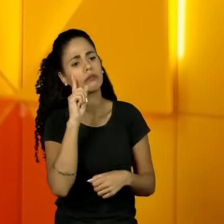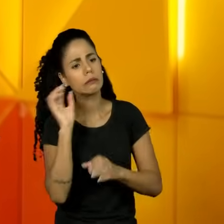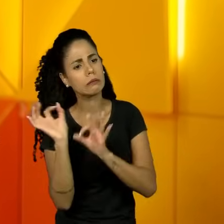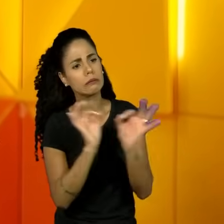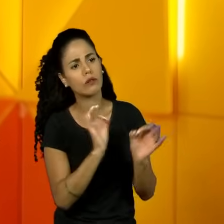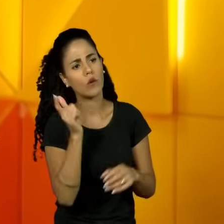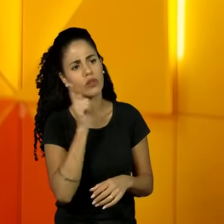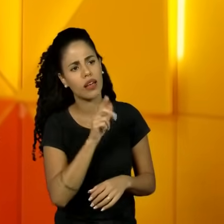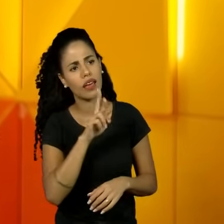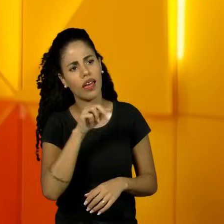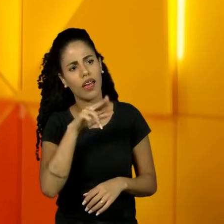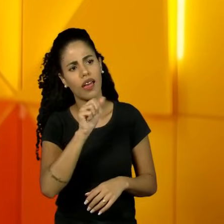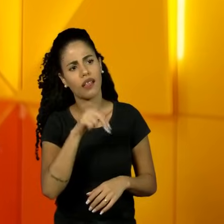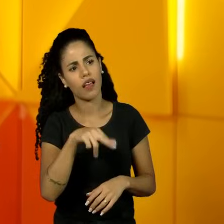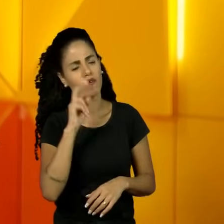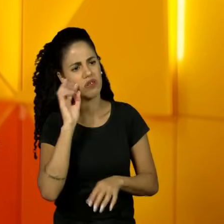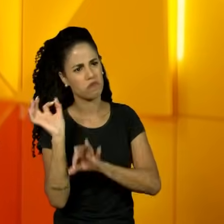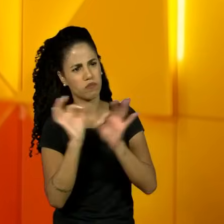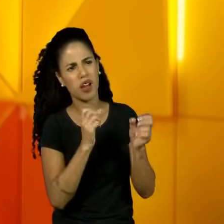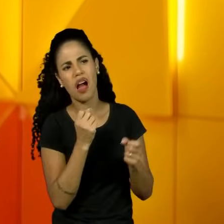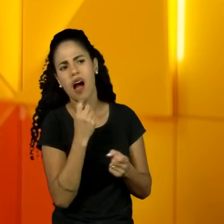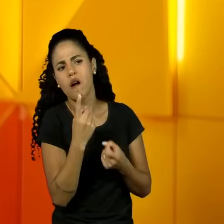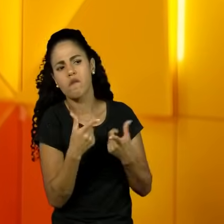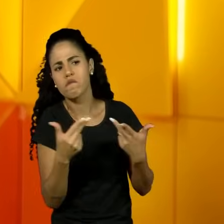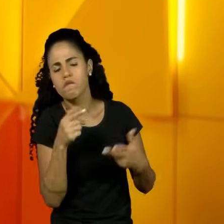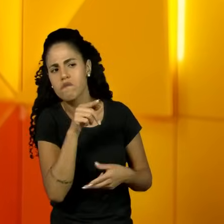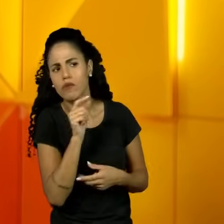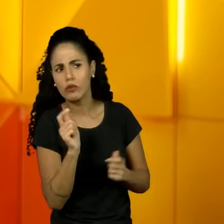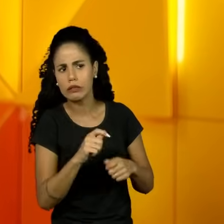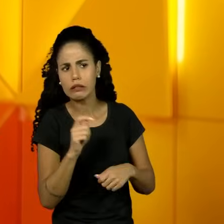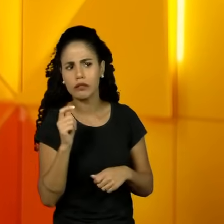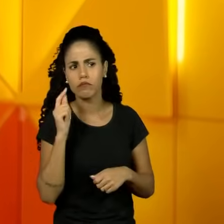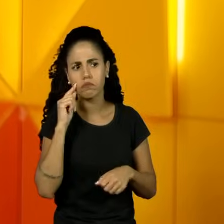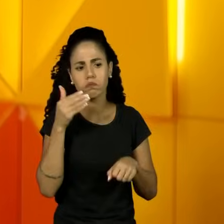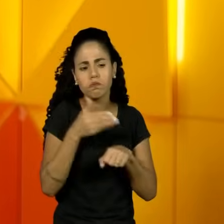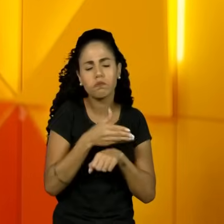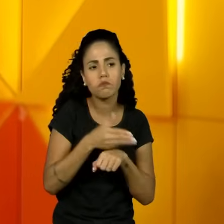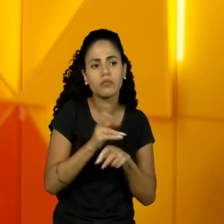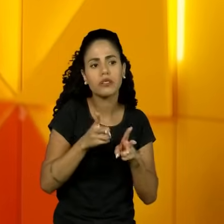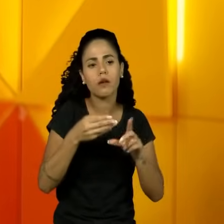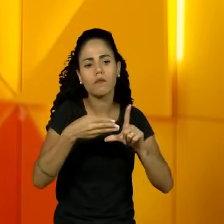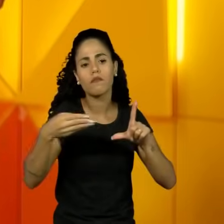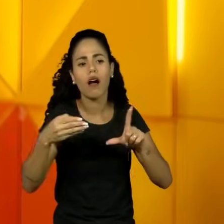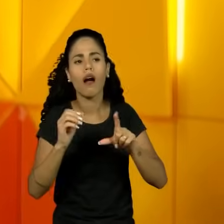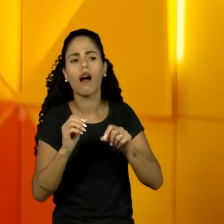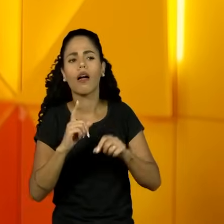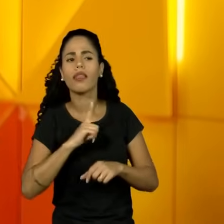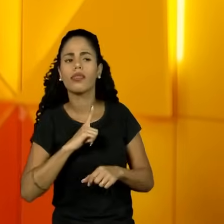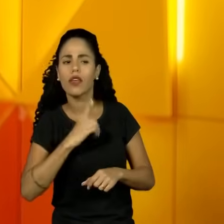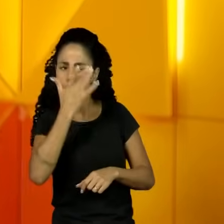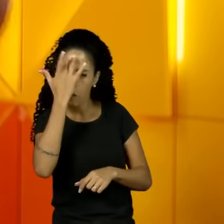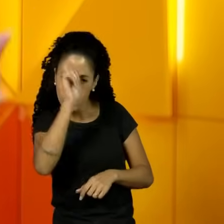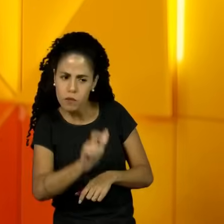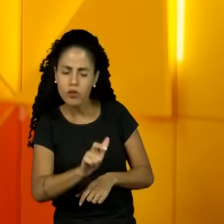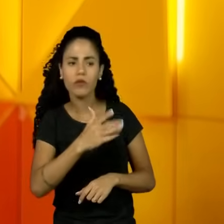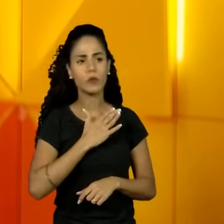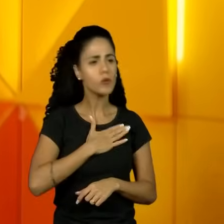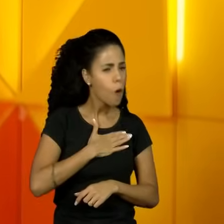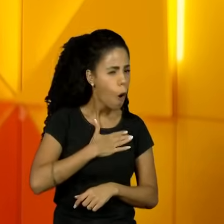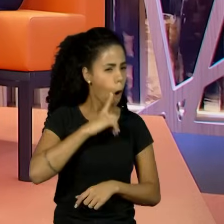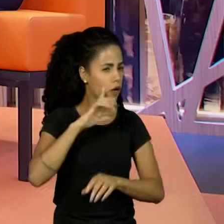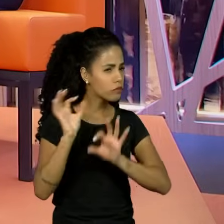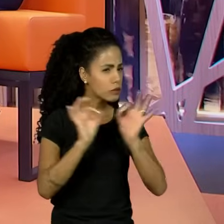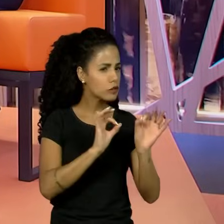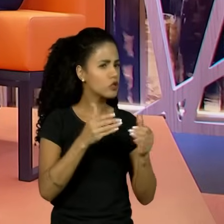Renan, alguma plataforma, você tem algum gamer que você curte, que você